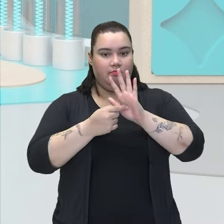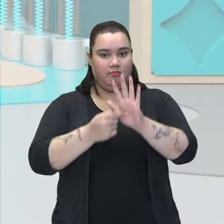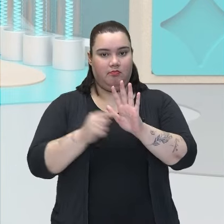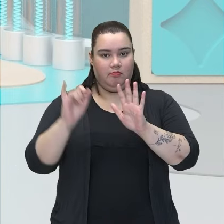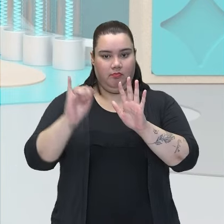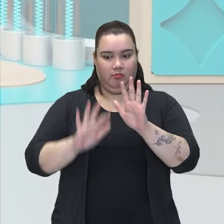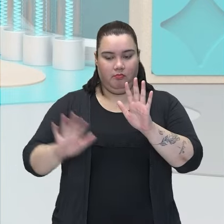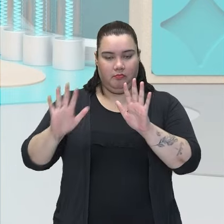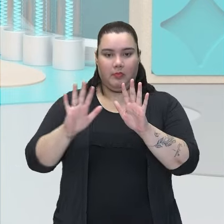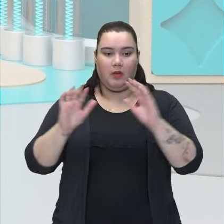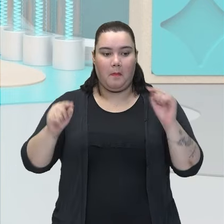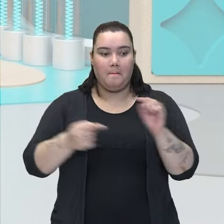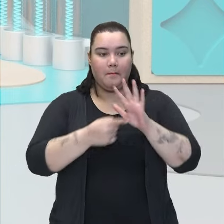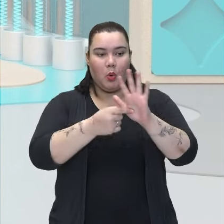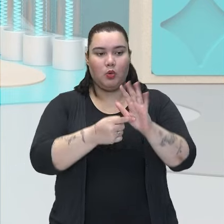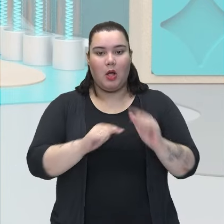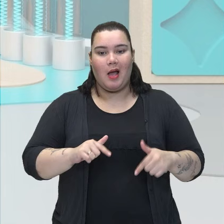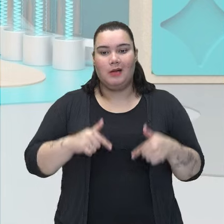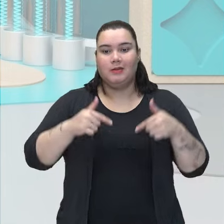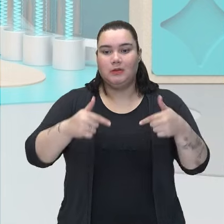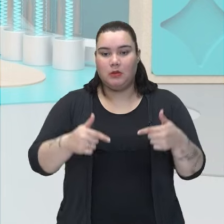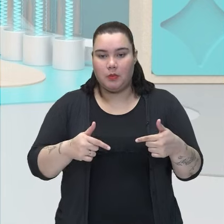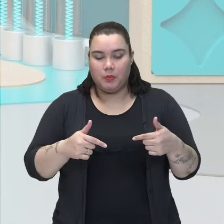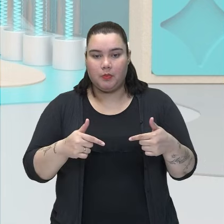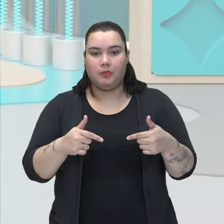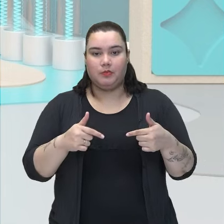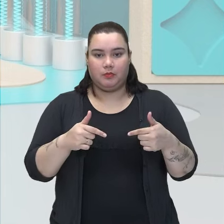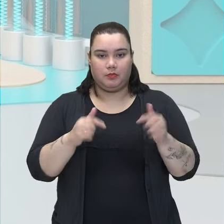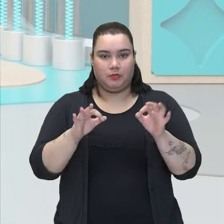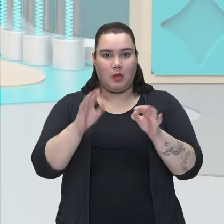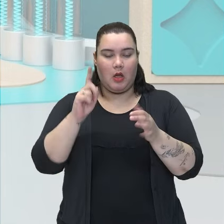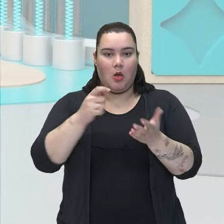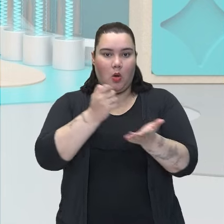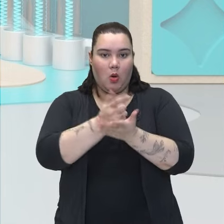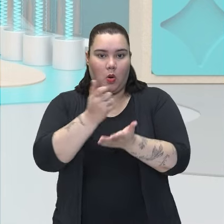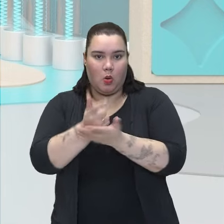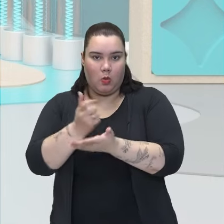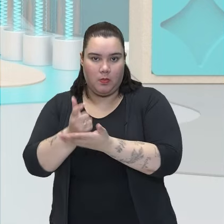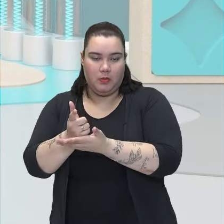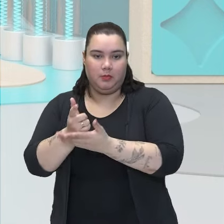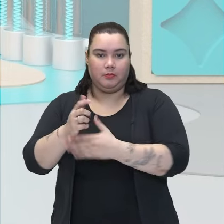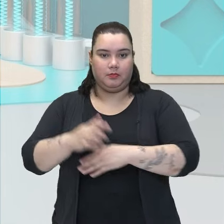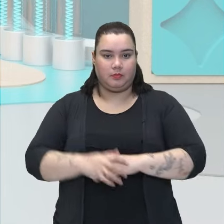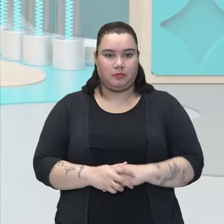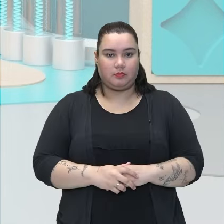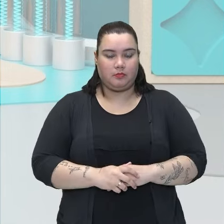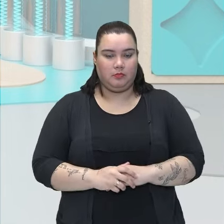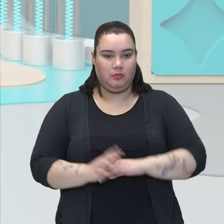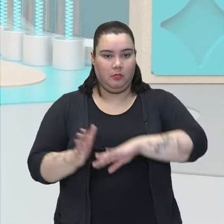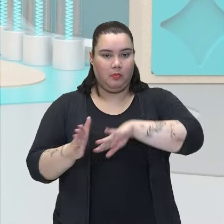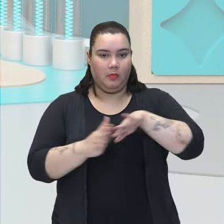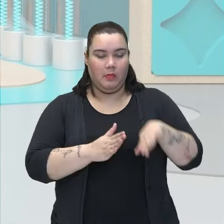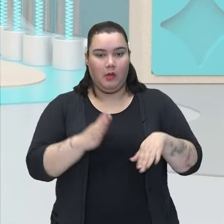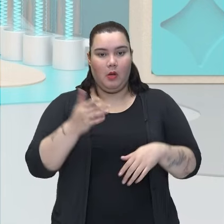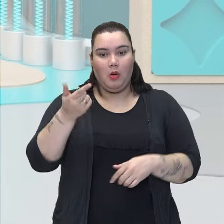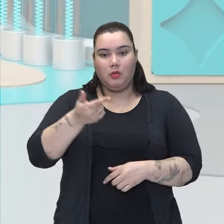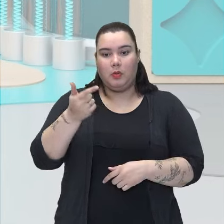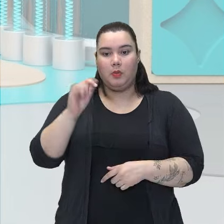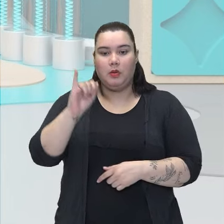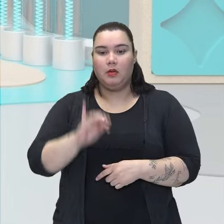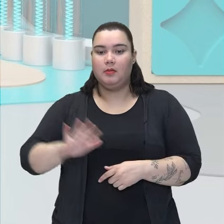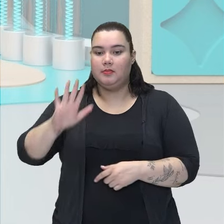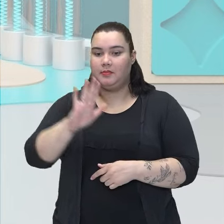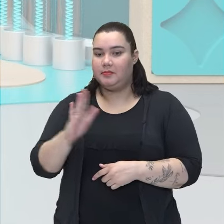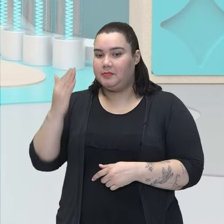uma atividade. Que atividade era essa que ela ia fazer? Ela ia fazer compras. Agora, nessa imagem que vocês podem acompanhar aqui ao